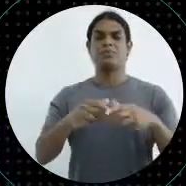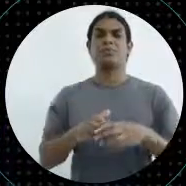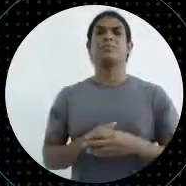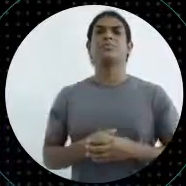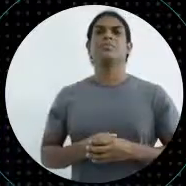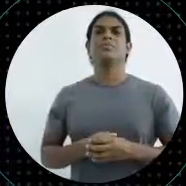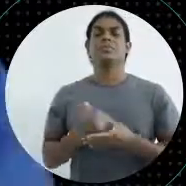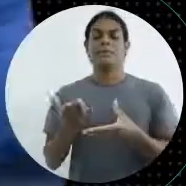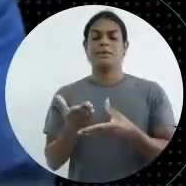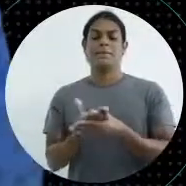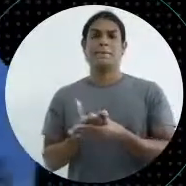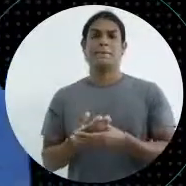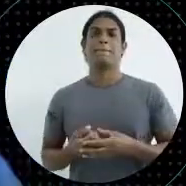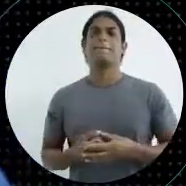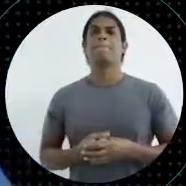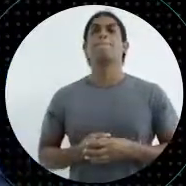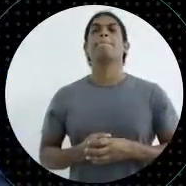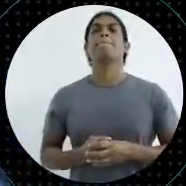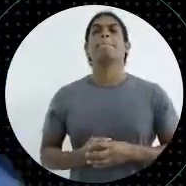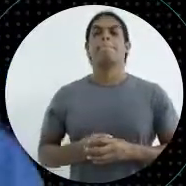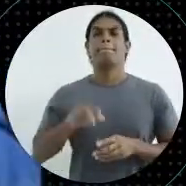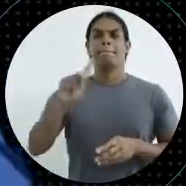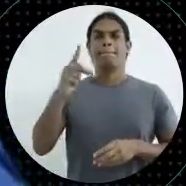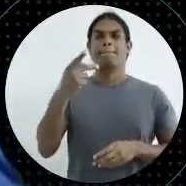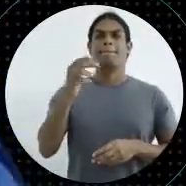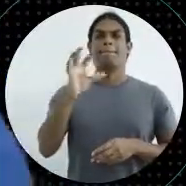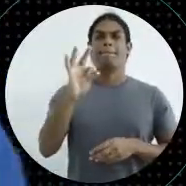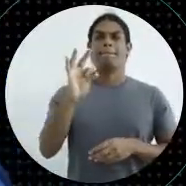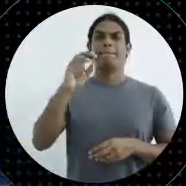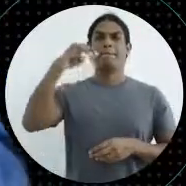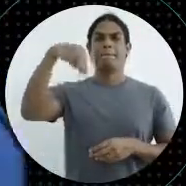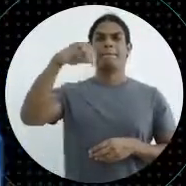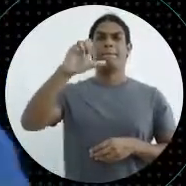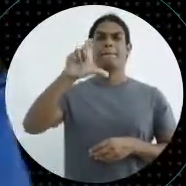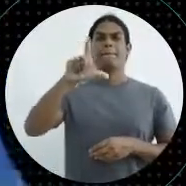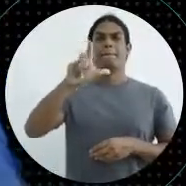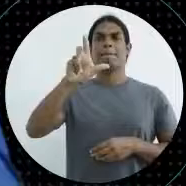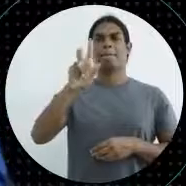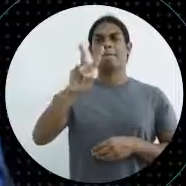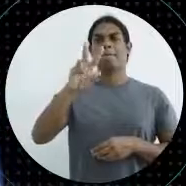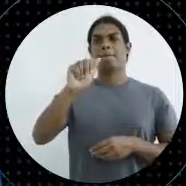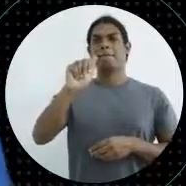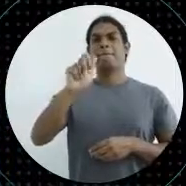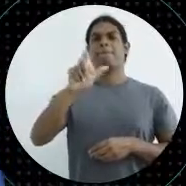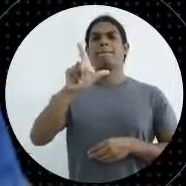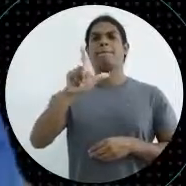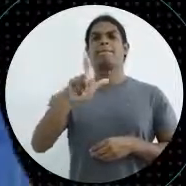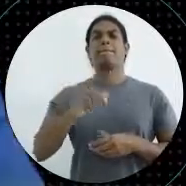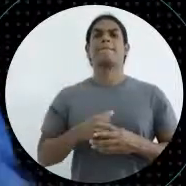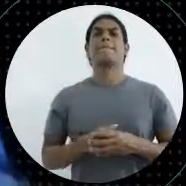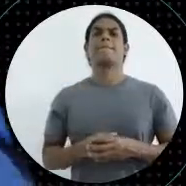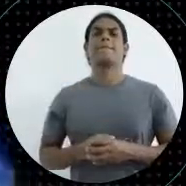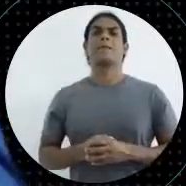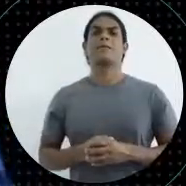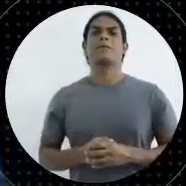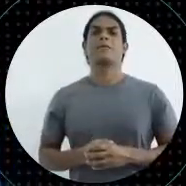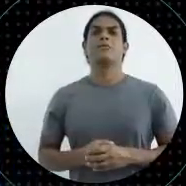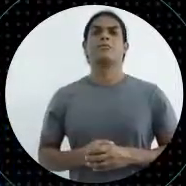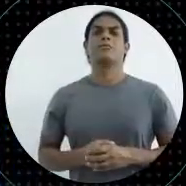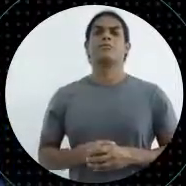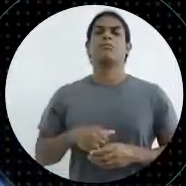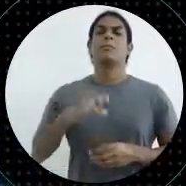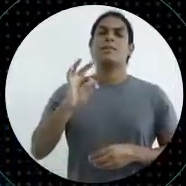certo? Então, text, HTML e val. Text para texto, HTML para tudo, texto e HTML,